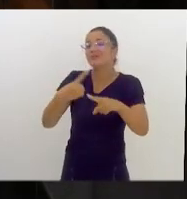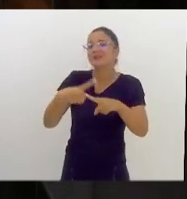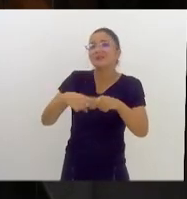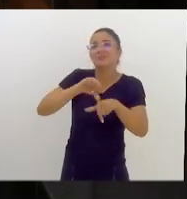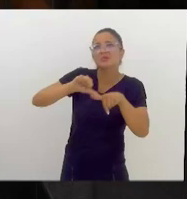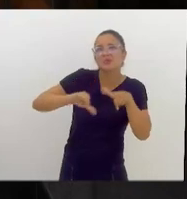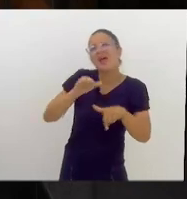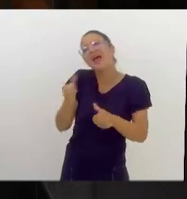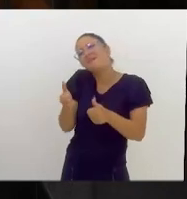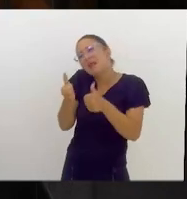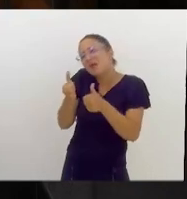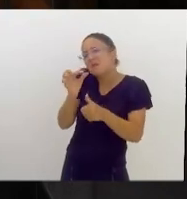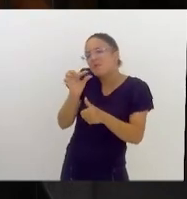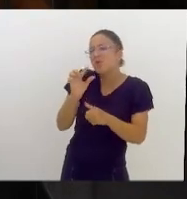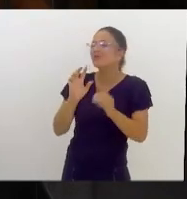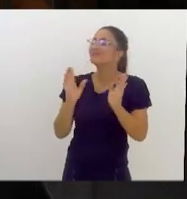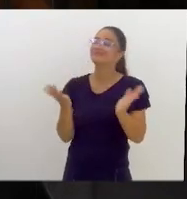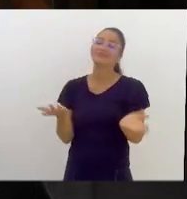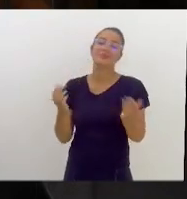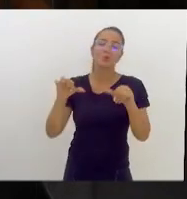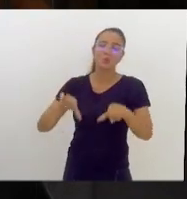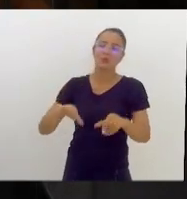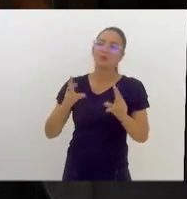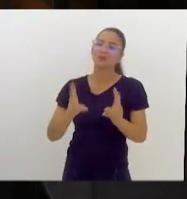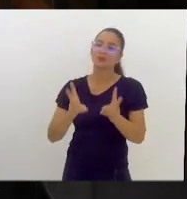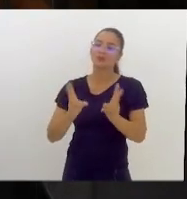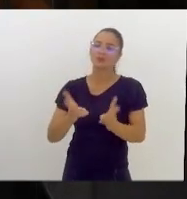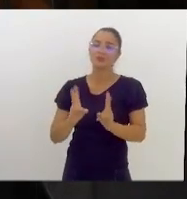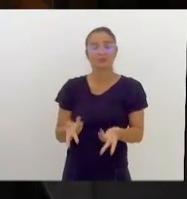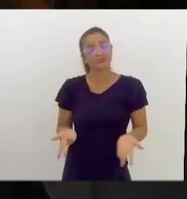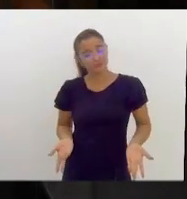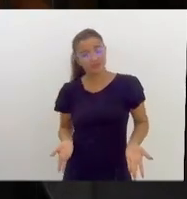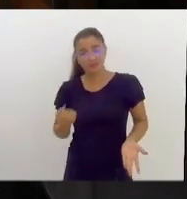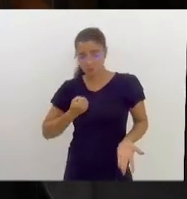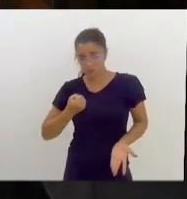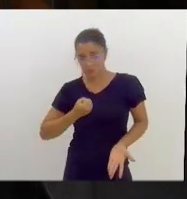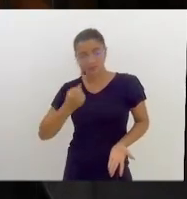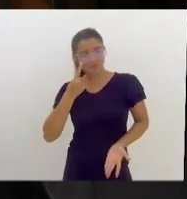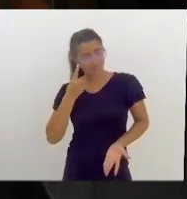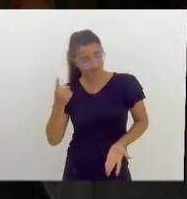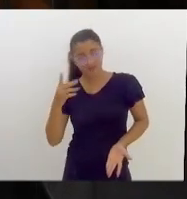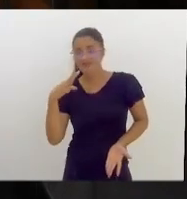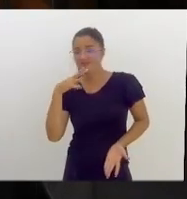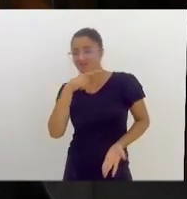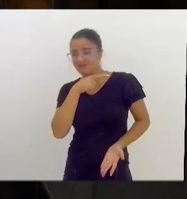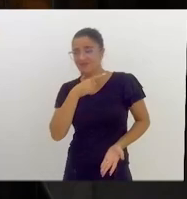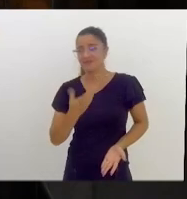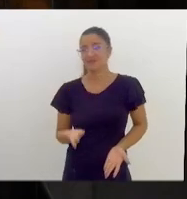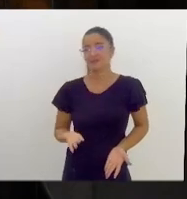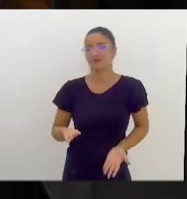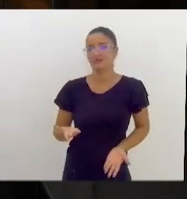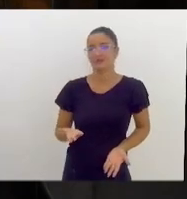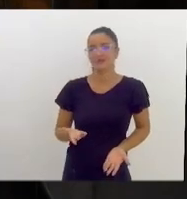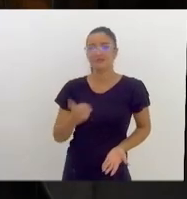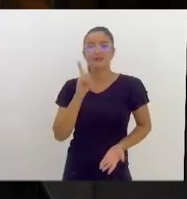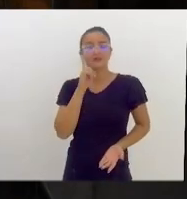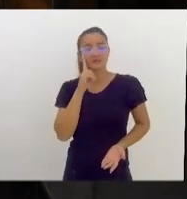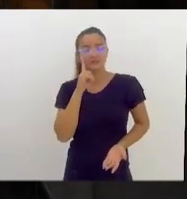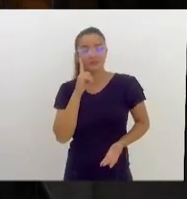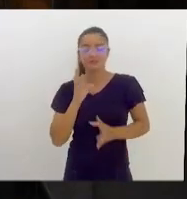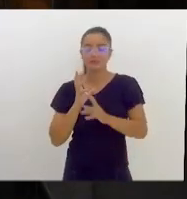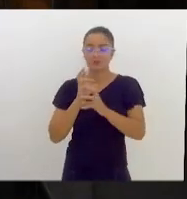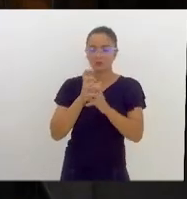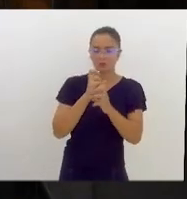E tudo isso que eu estou dizendo, os números traduzem. Fizemos umas contas com a